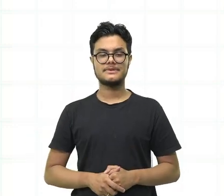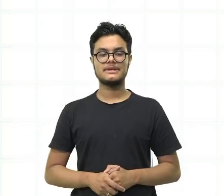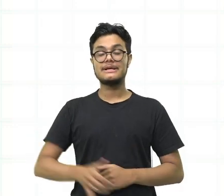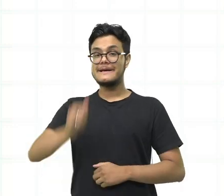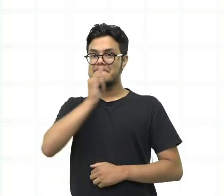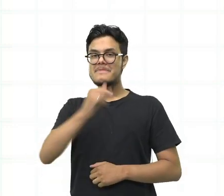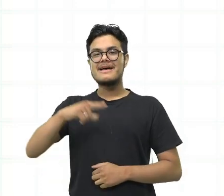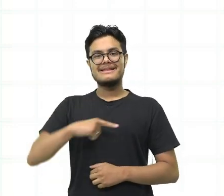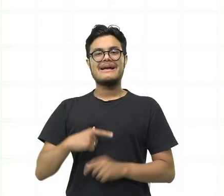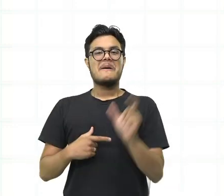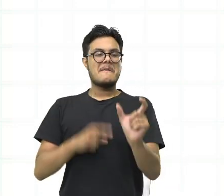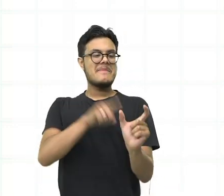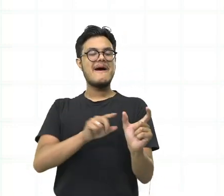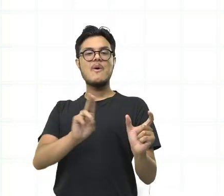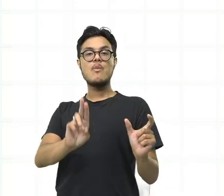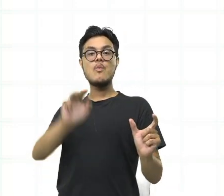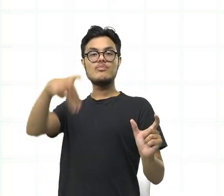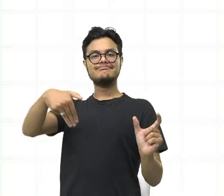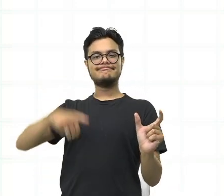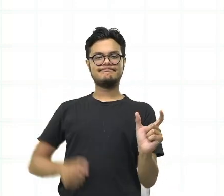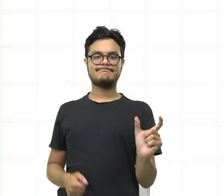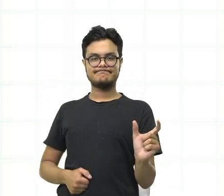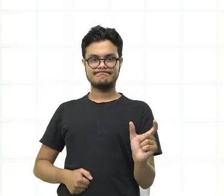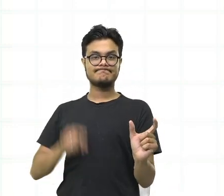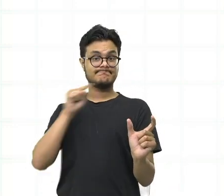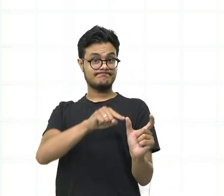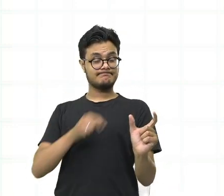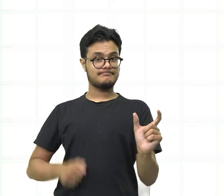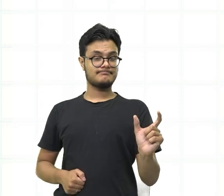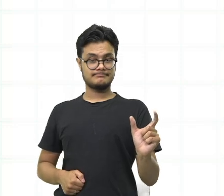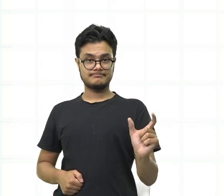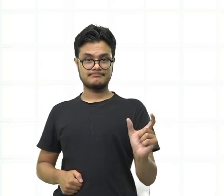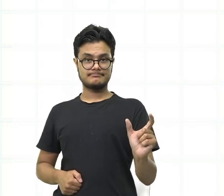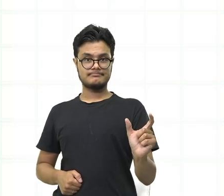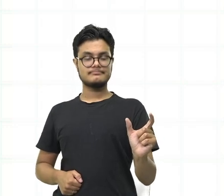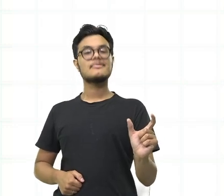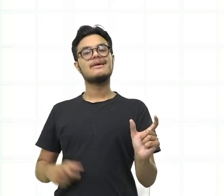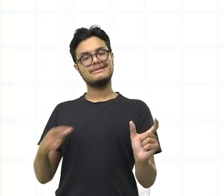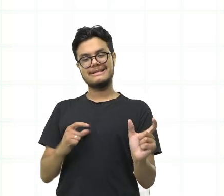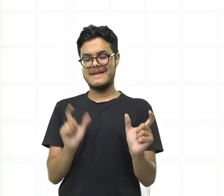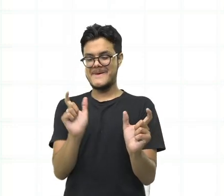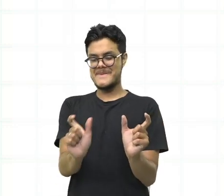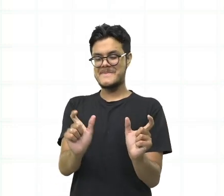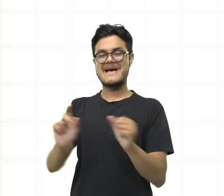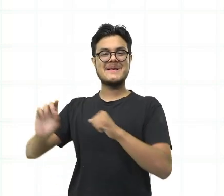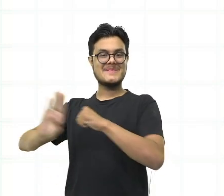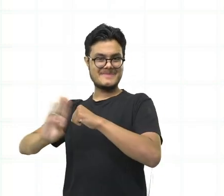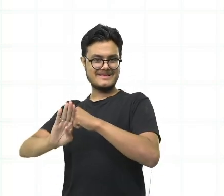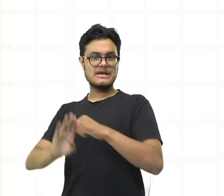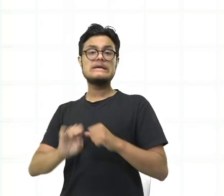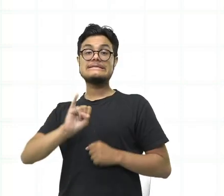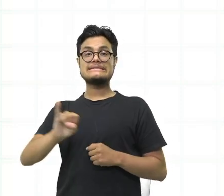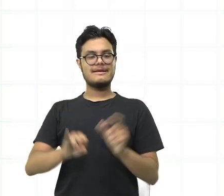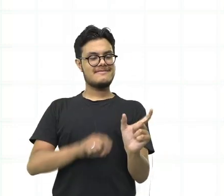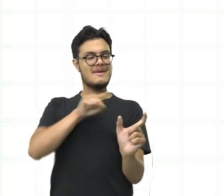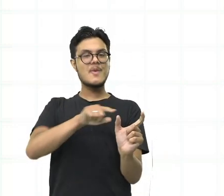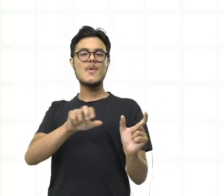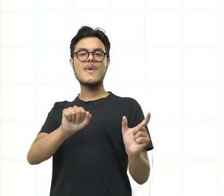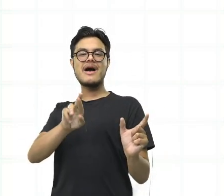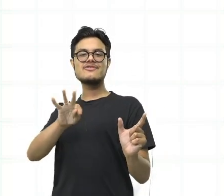só o artigo. O artigo, a função dele é acompanhar o substantivo. Então, se tem um